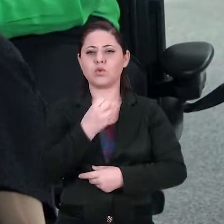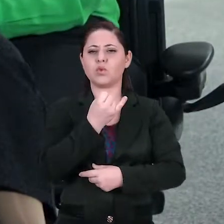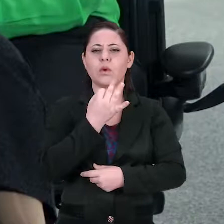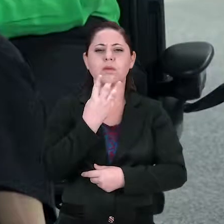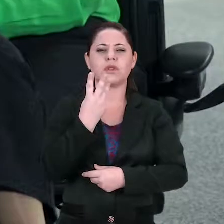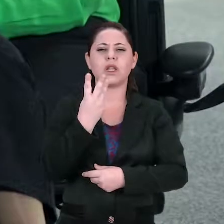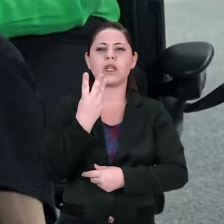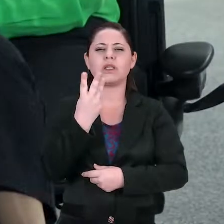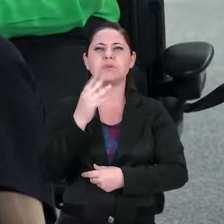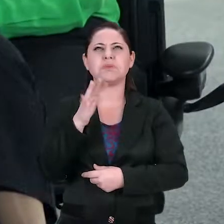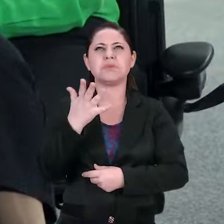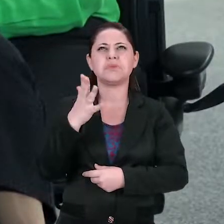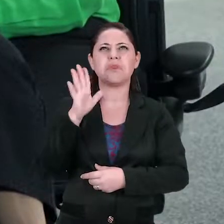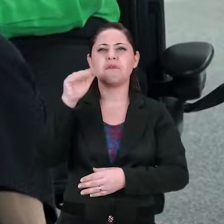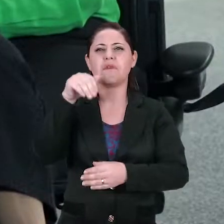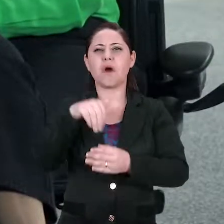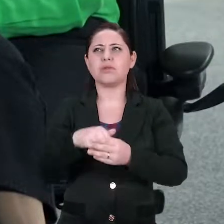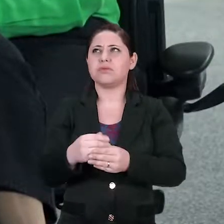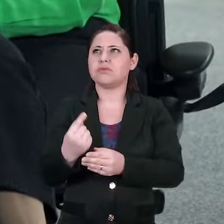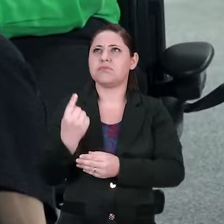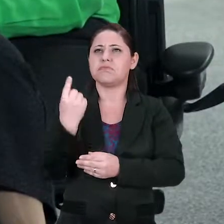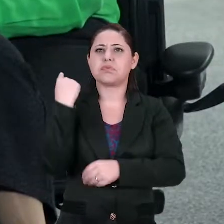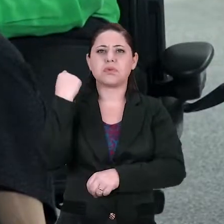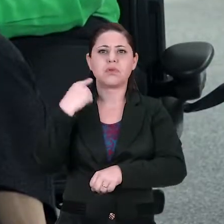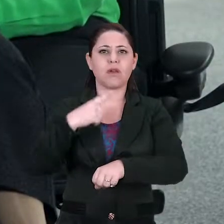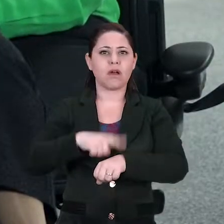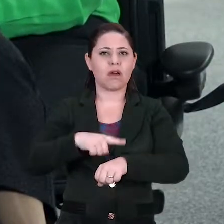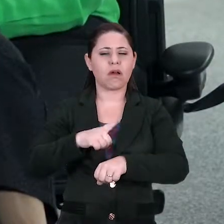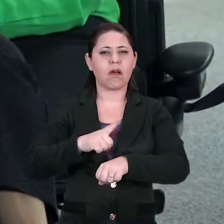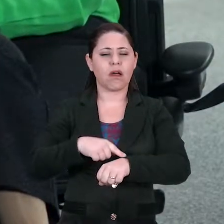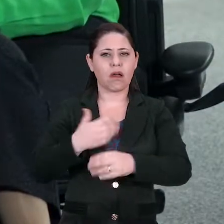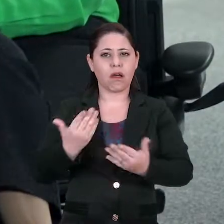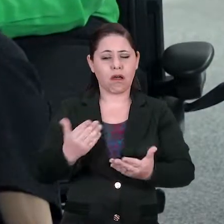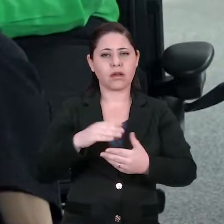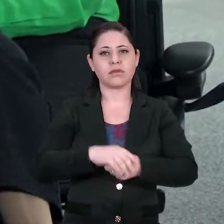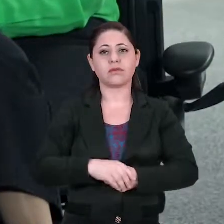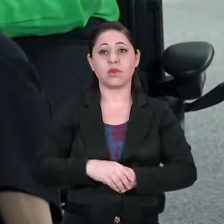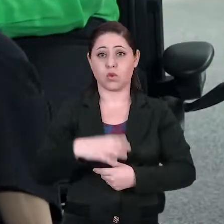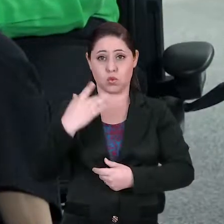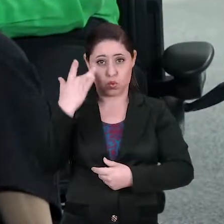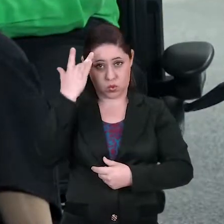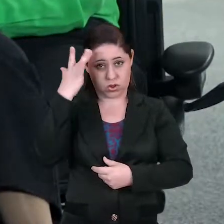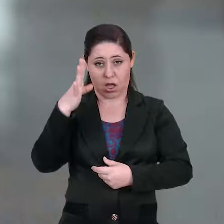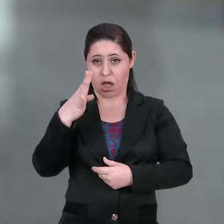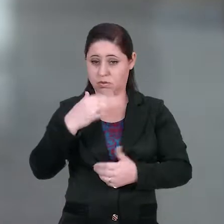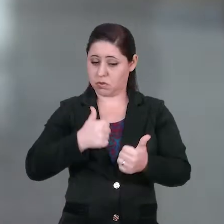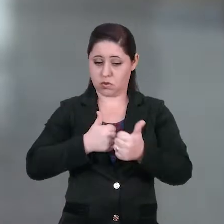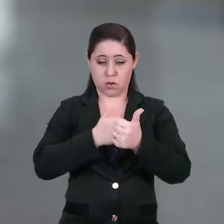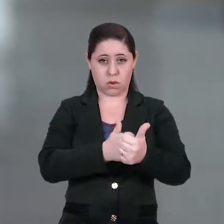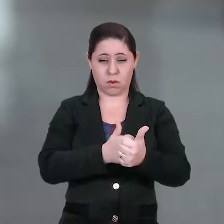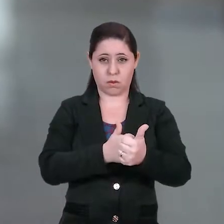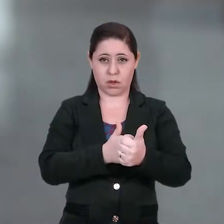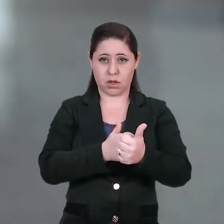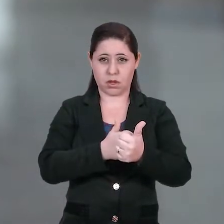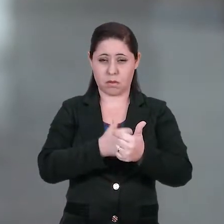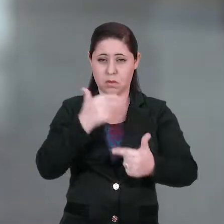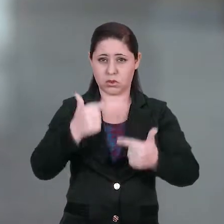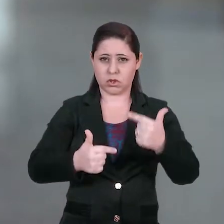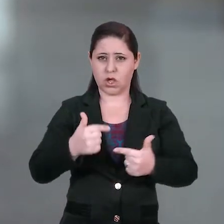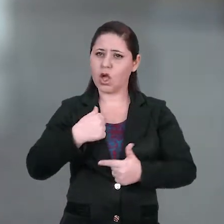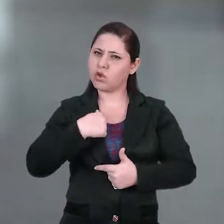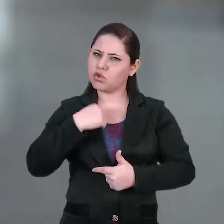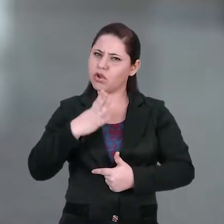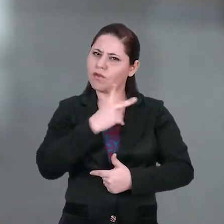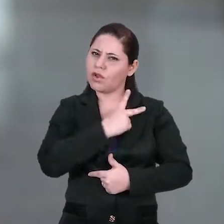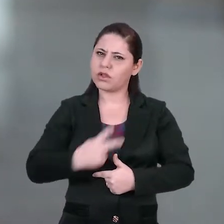curiosidade. 3.000 e poucos votos. Naquela época? Para quem não sabe, que não acompanha a política, eu já fui vereador, eu acho que a